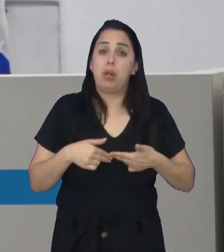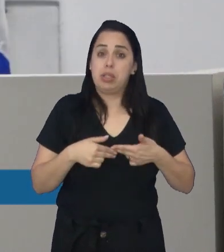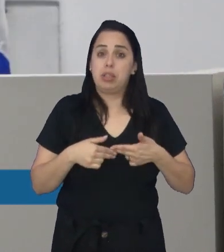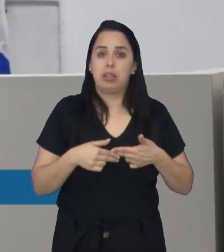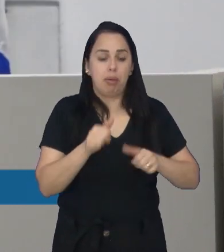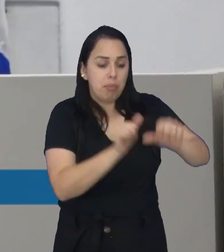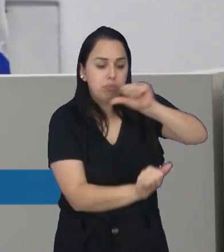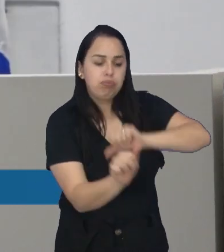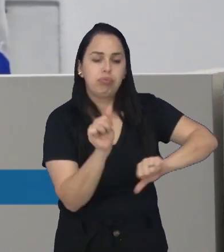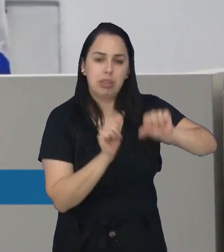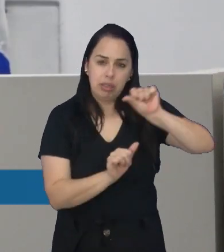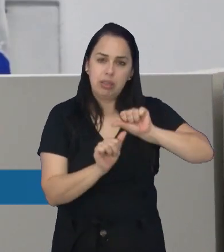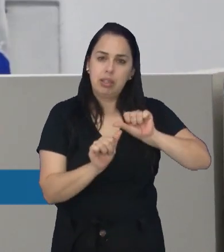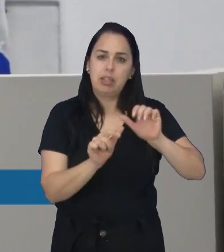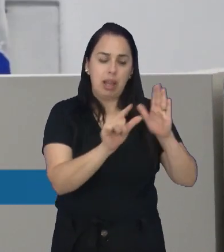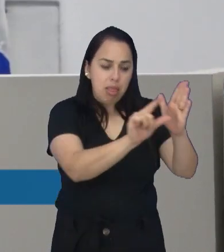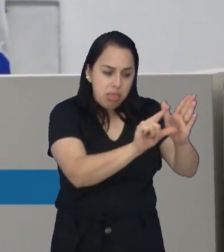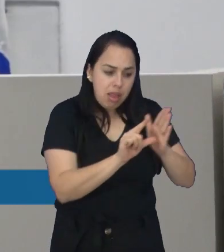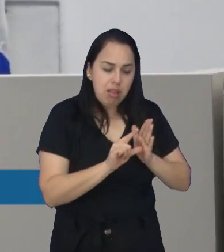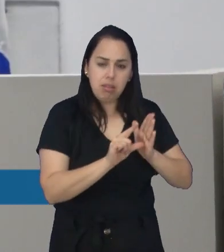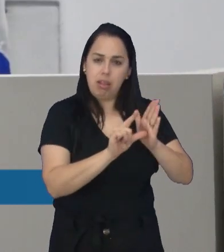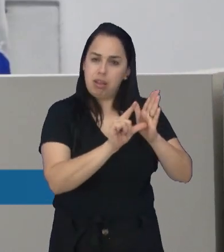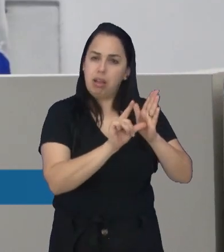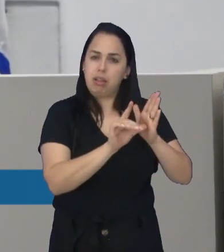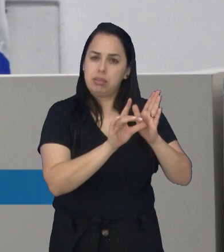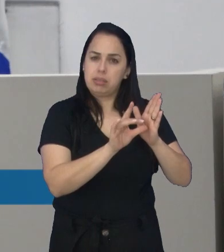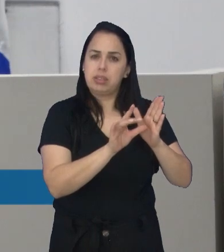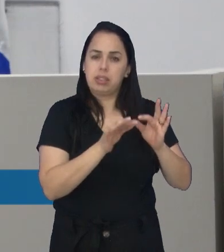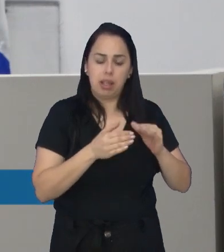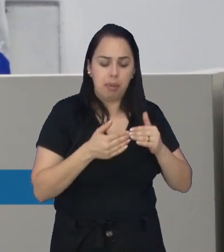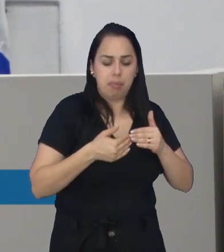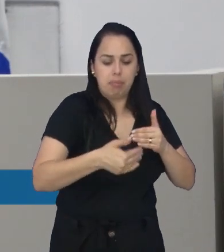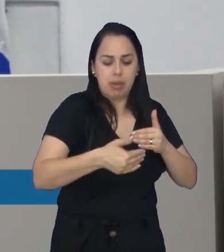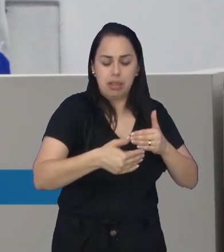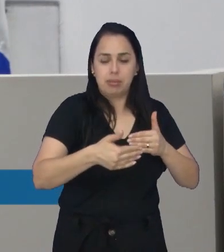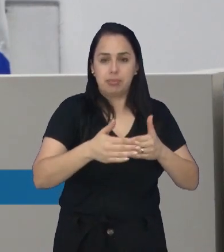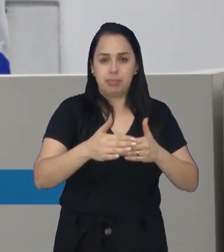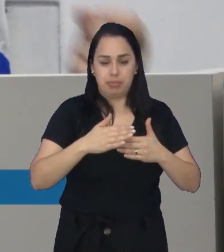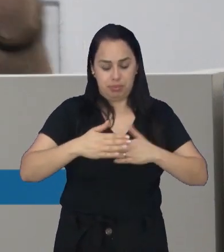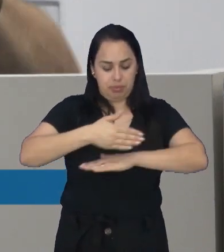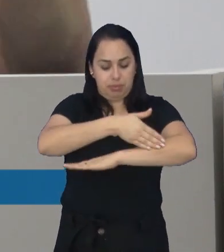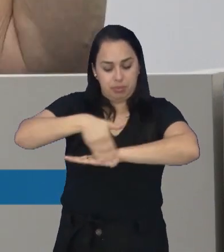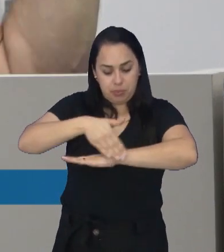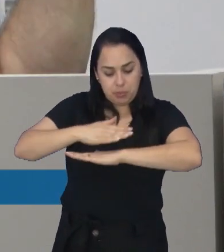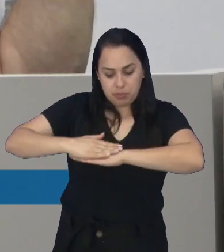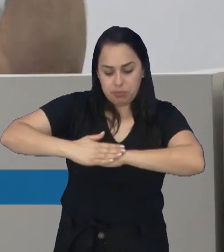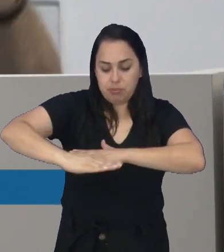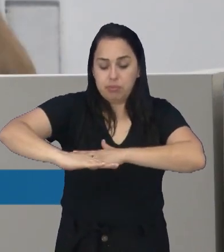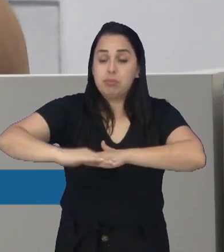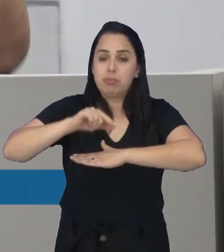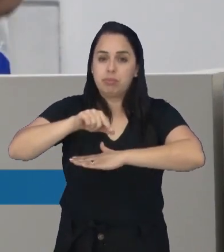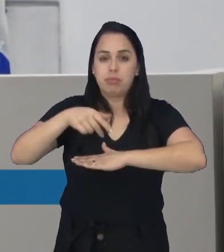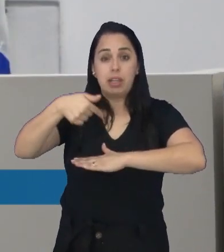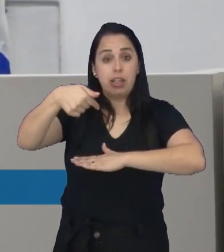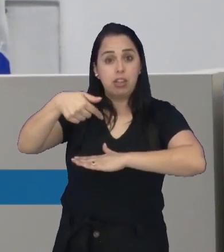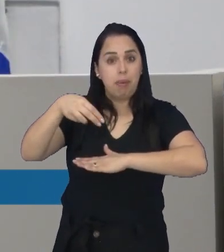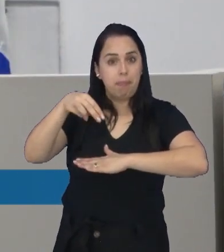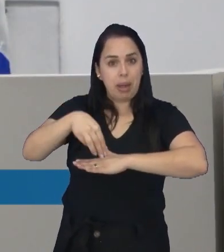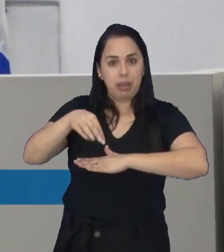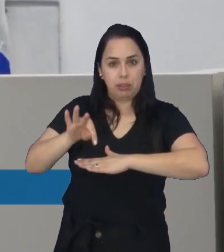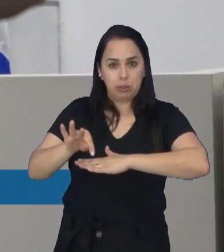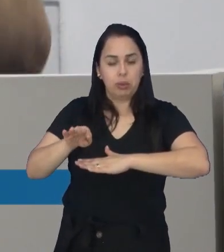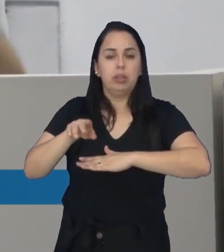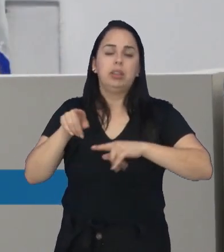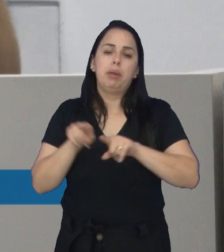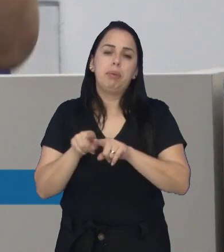possibilidade de um comércio de serviço poder ocorrer numa atestado é menor que 7 m que a menor testada da Lei Então é isso a gente está trabalhando porque mas aí os olhamentos